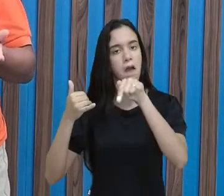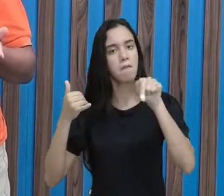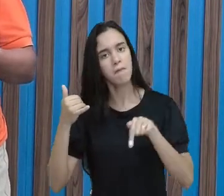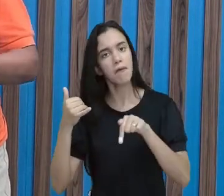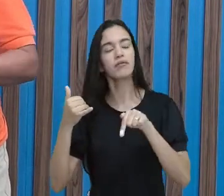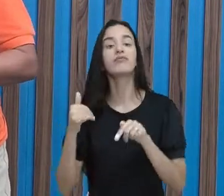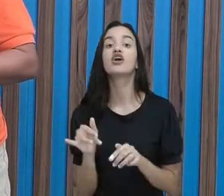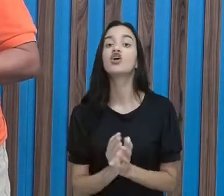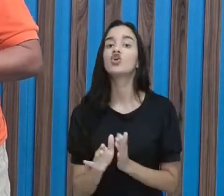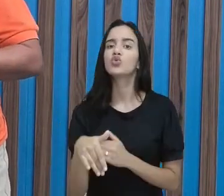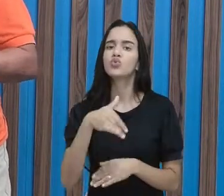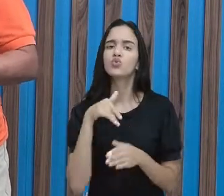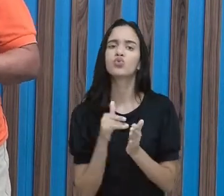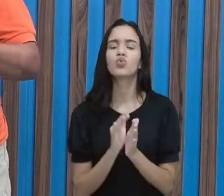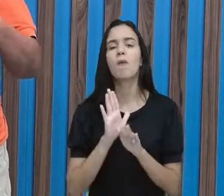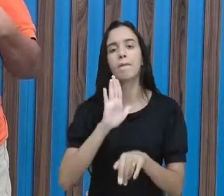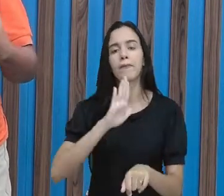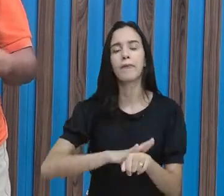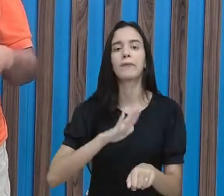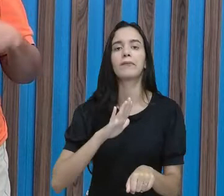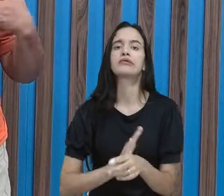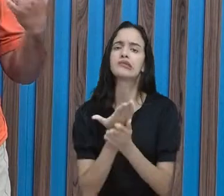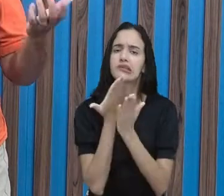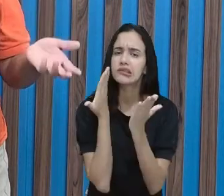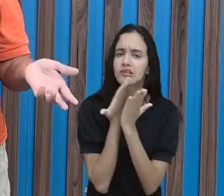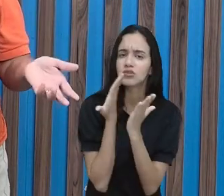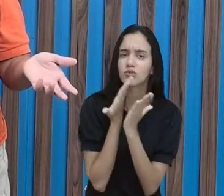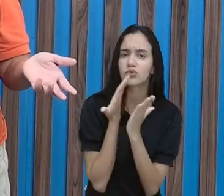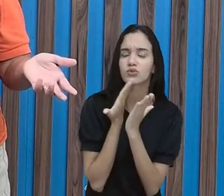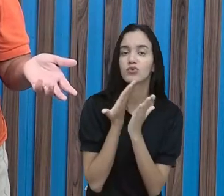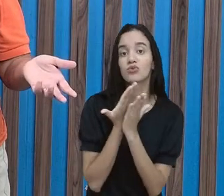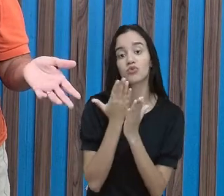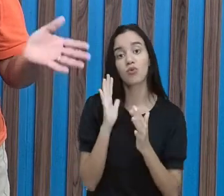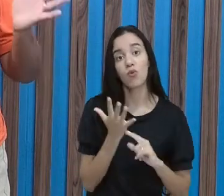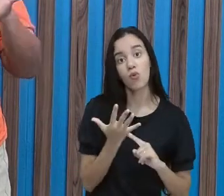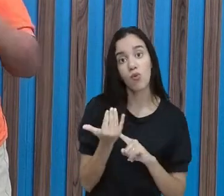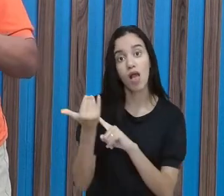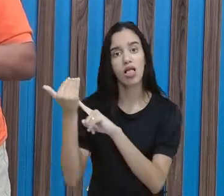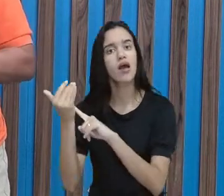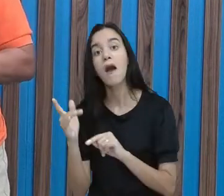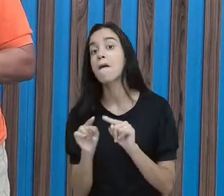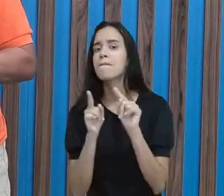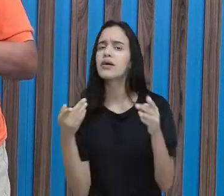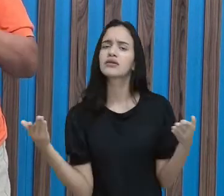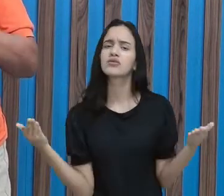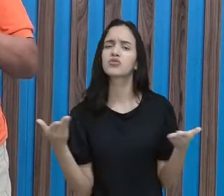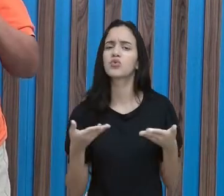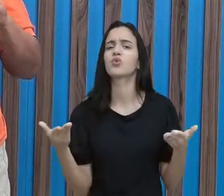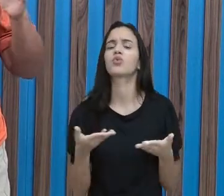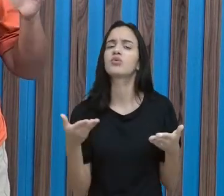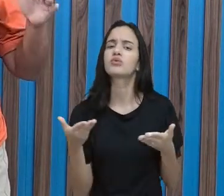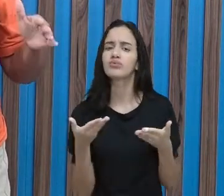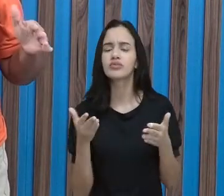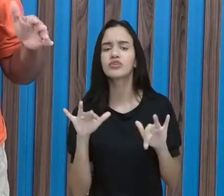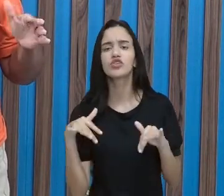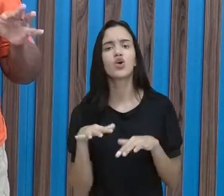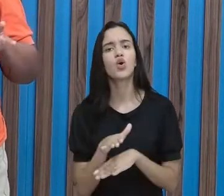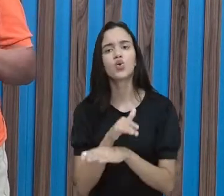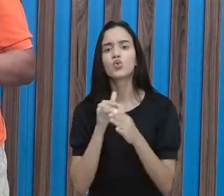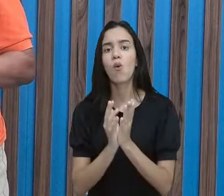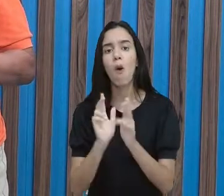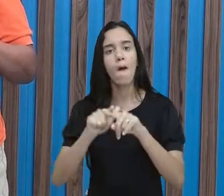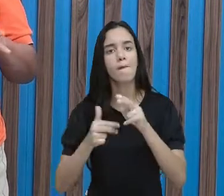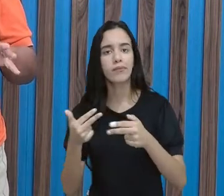tudo isso foram momentos de estudos com a tecnologia. Mas hoje em dia, todos esses objetos que